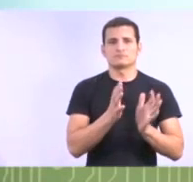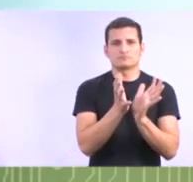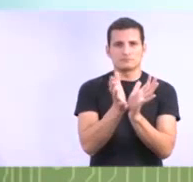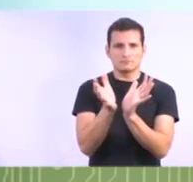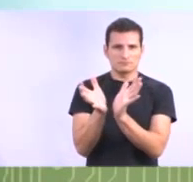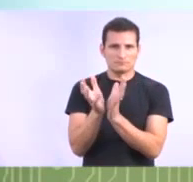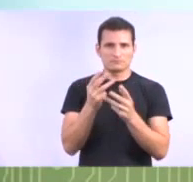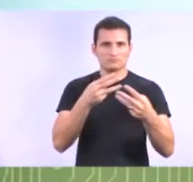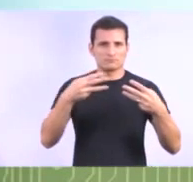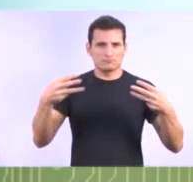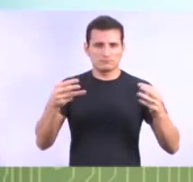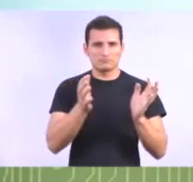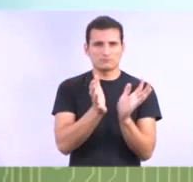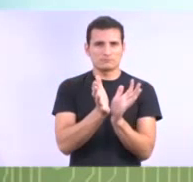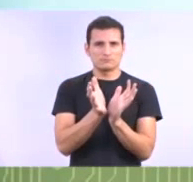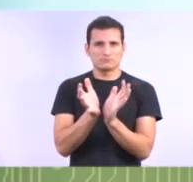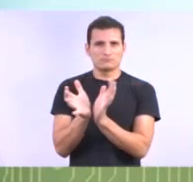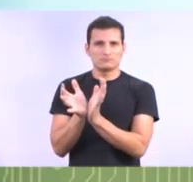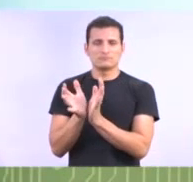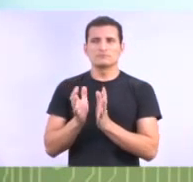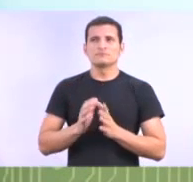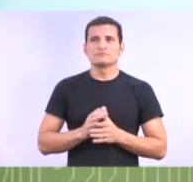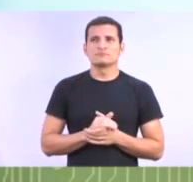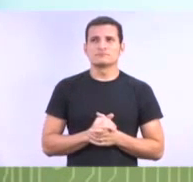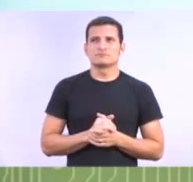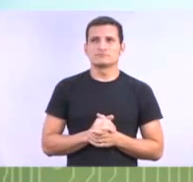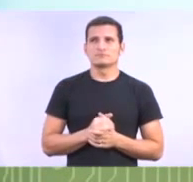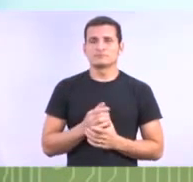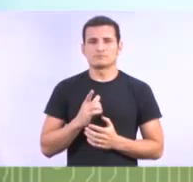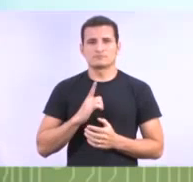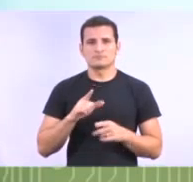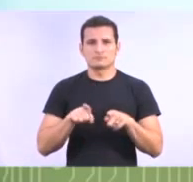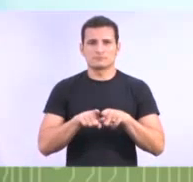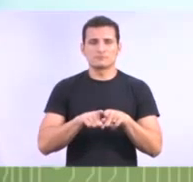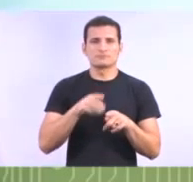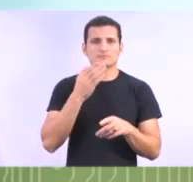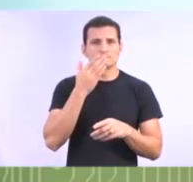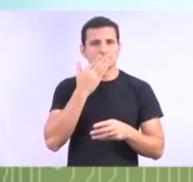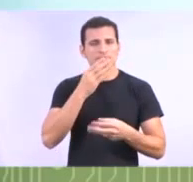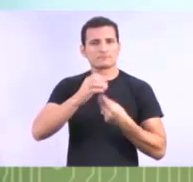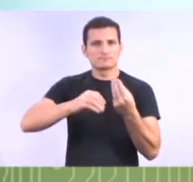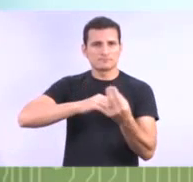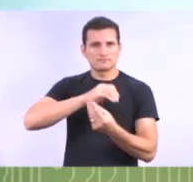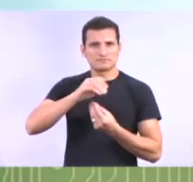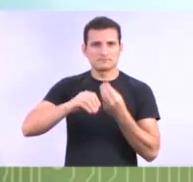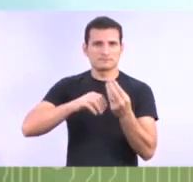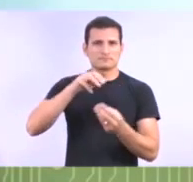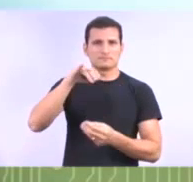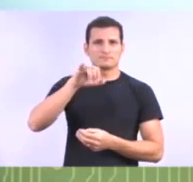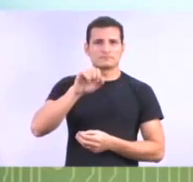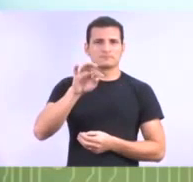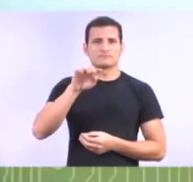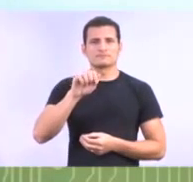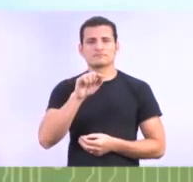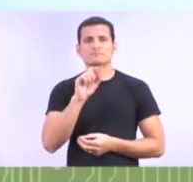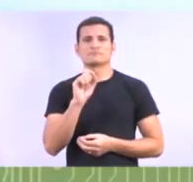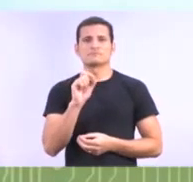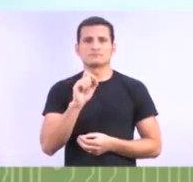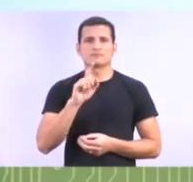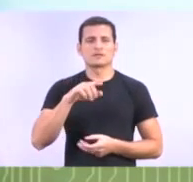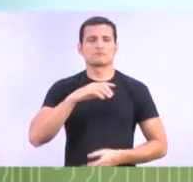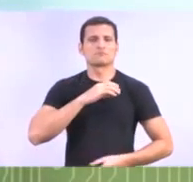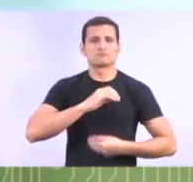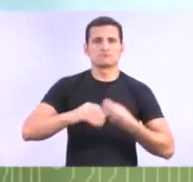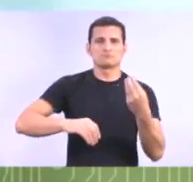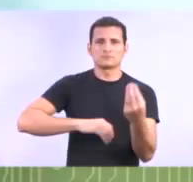redes, que tinha também a topologia mista, né? A topologia mista não é nada mais, nada menos que o quê? A